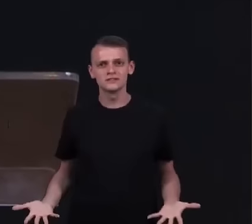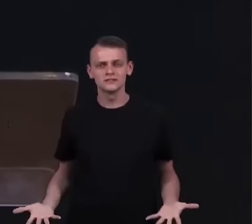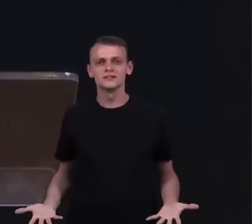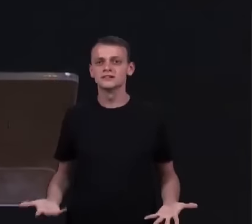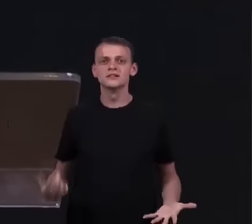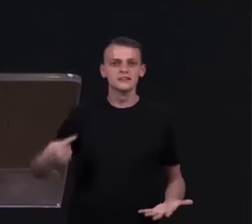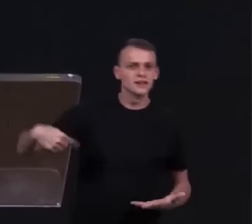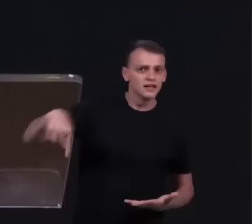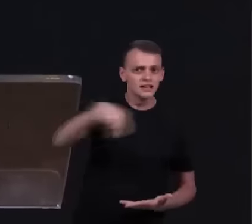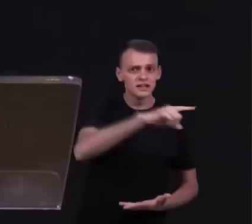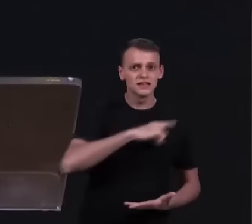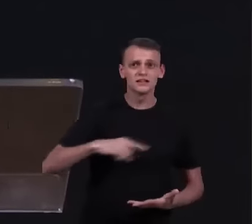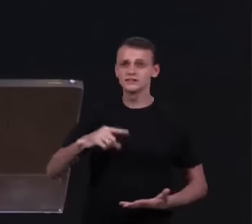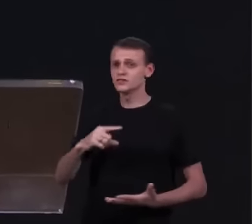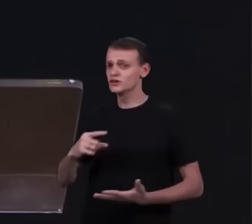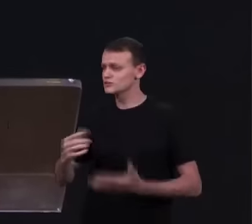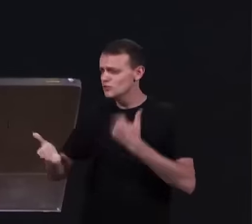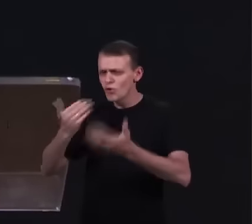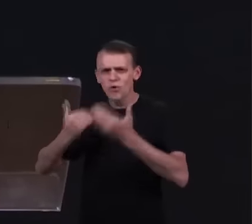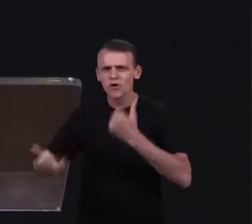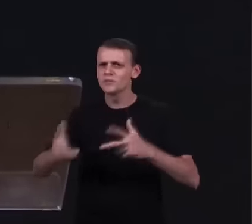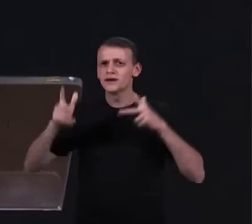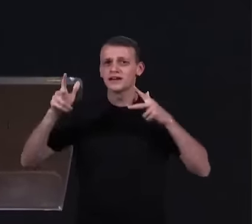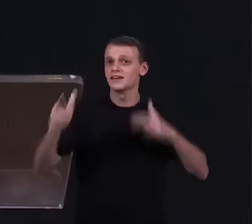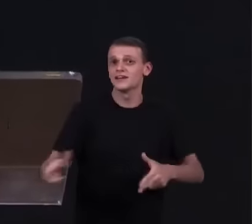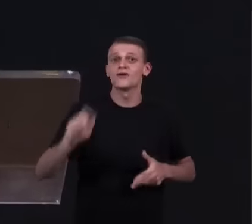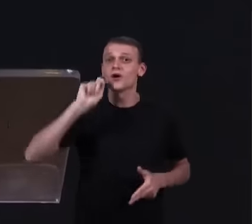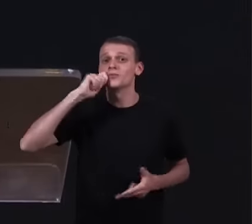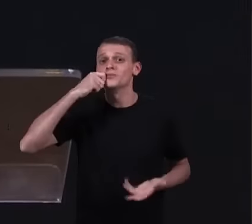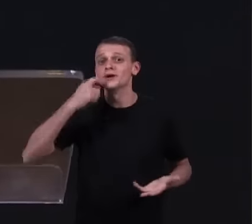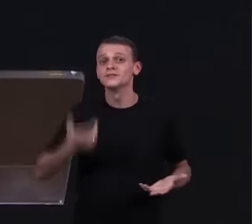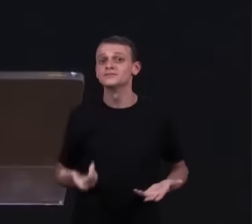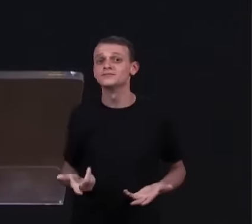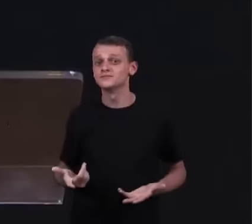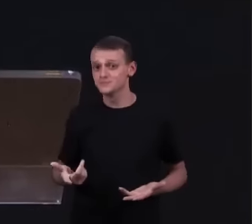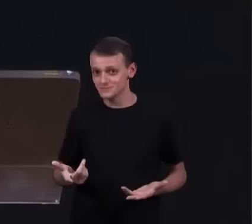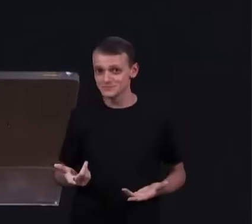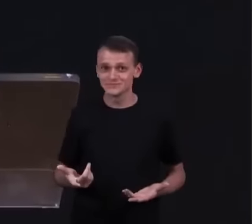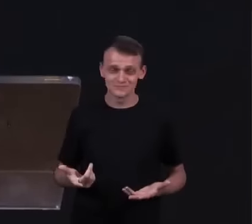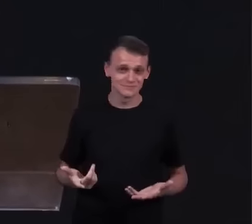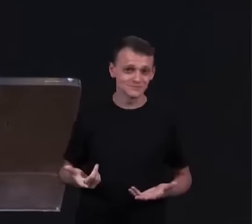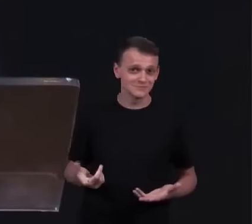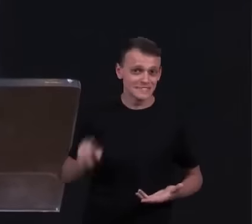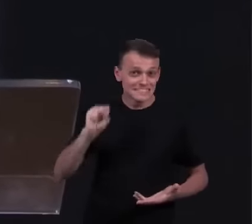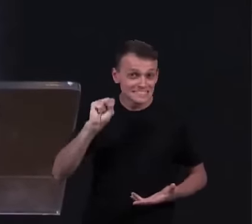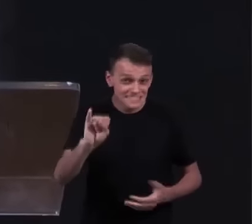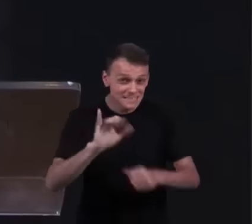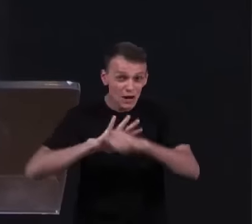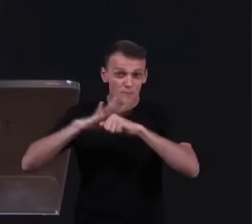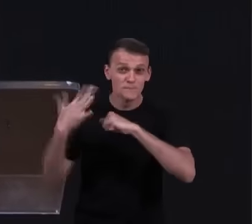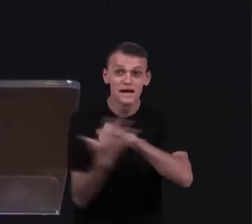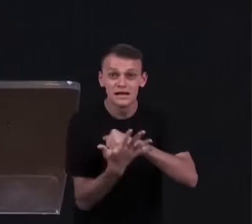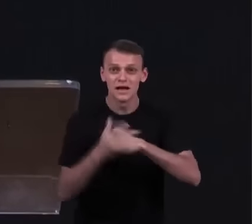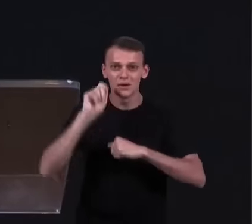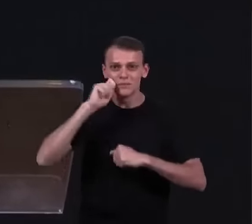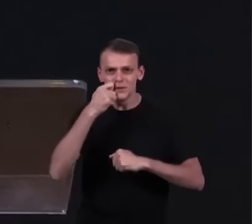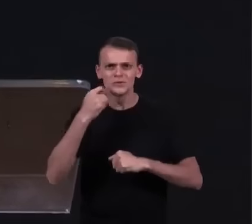Nós vamos comê-los como se come o pão. Essa pandemia é o nosso pão.